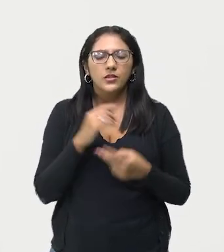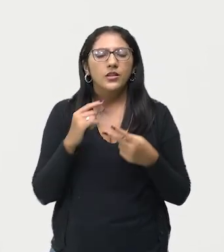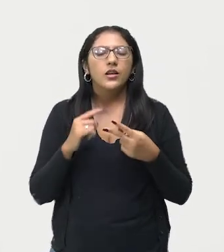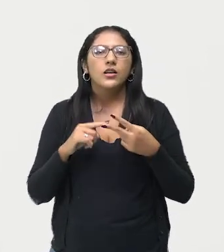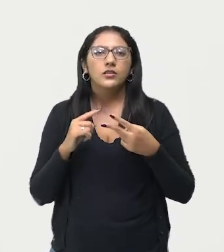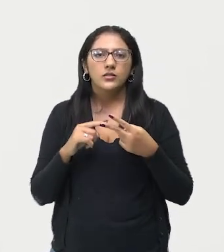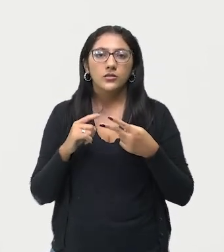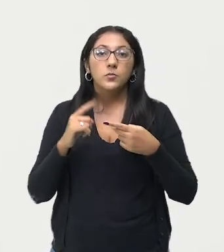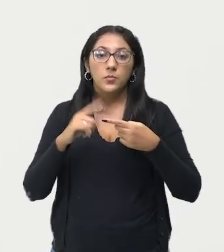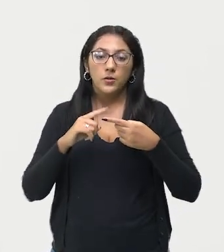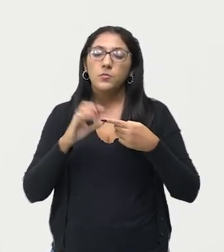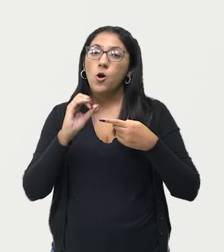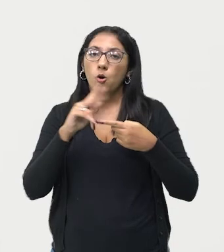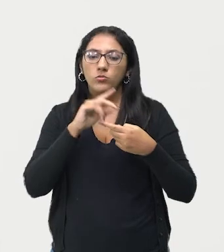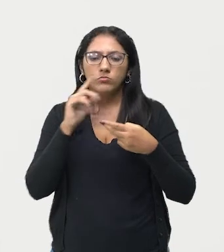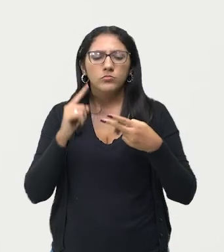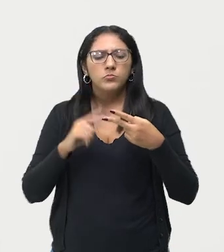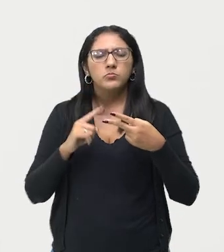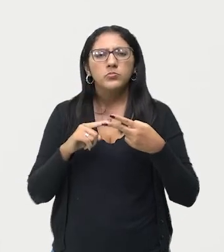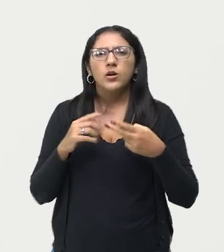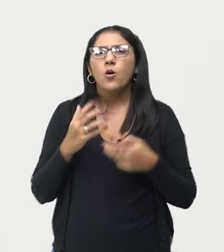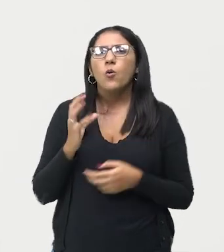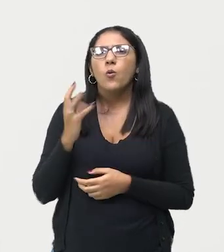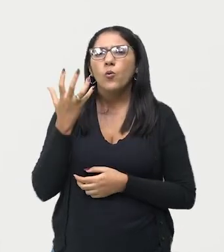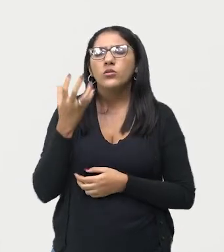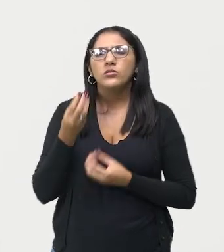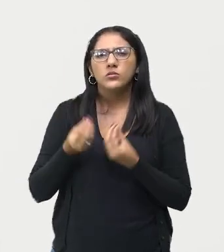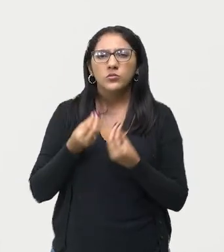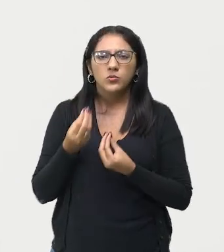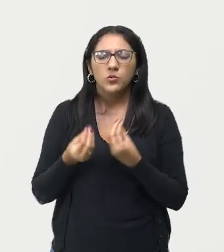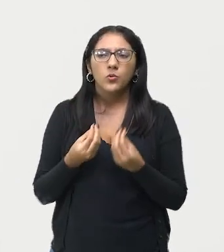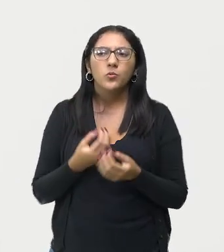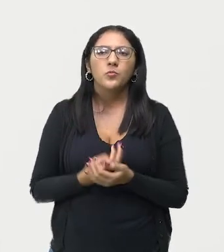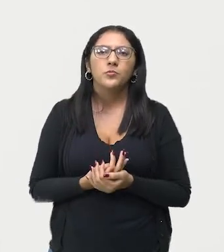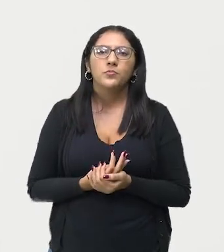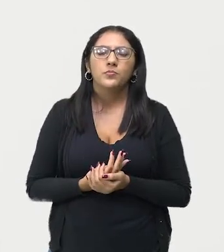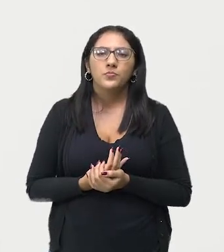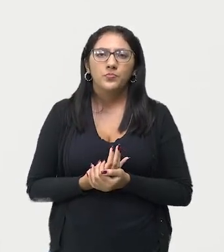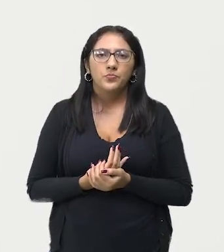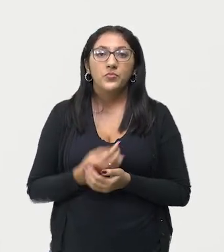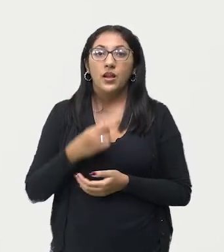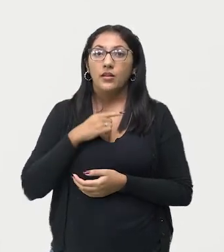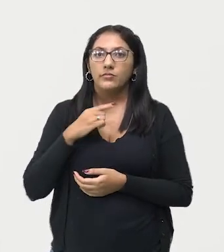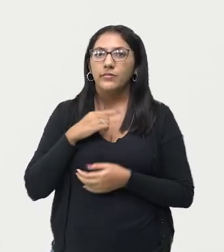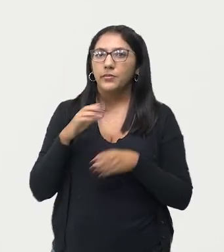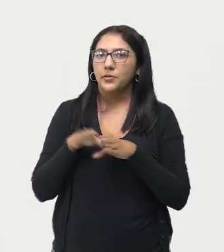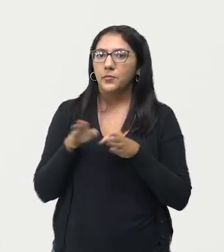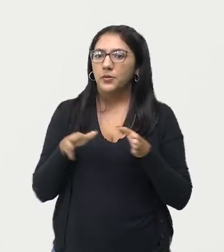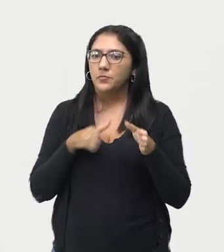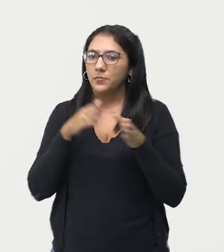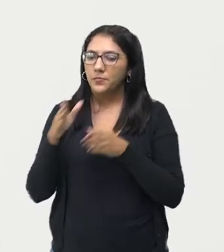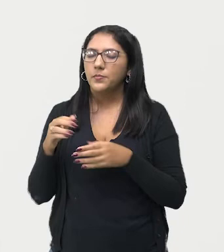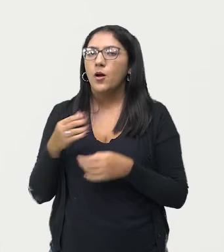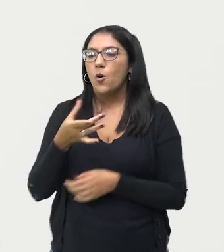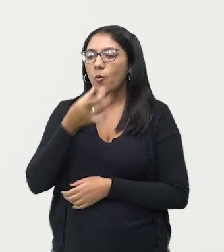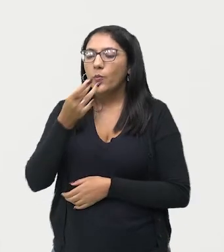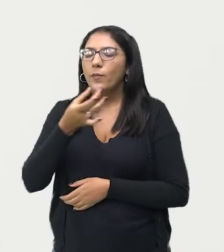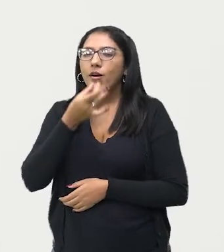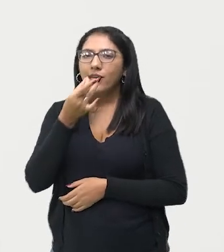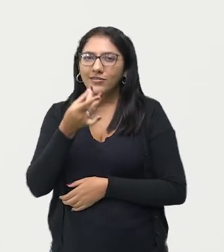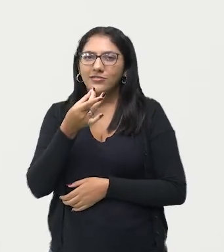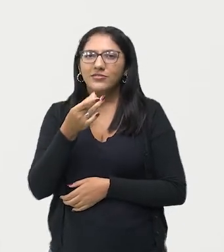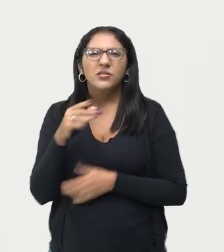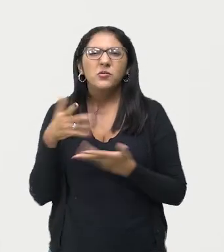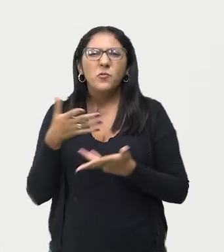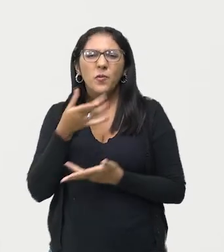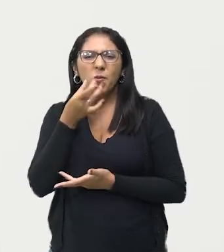então, esse primeiro fato. E sobre esse fato, tem-se uma opinião. Qual é a